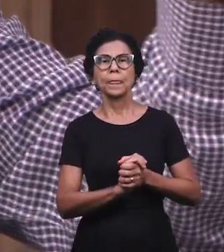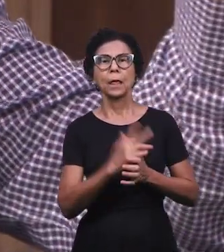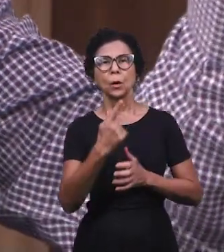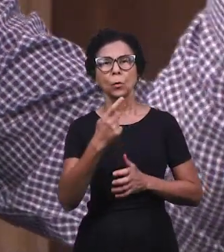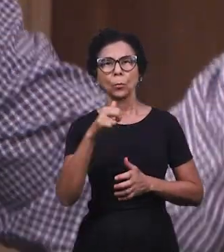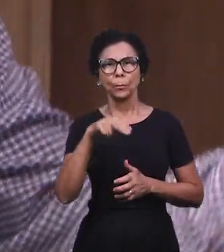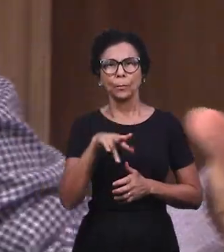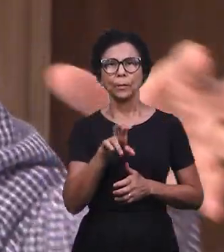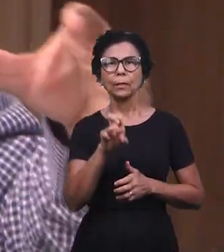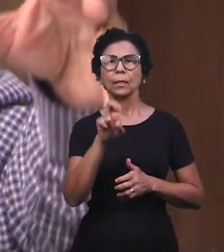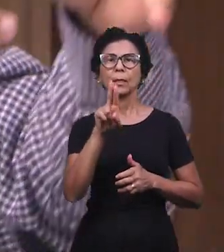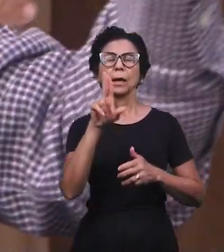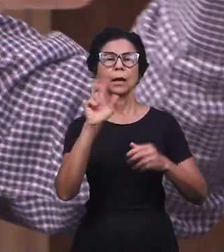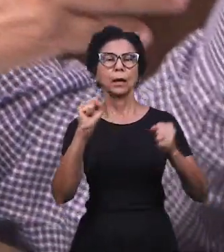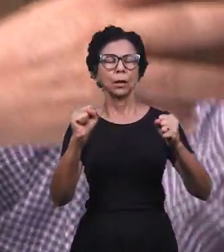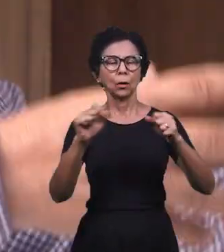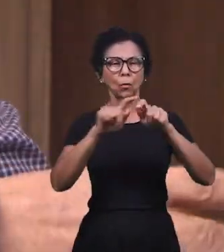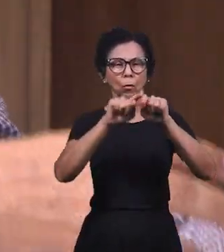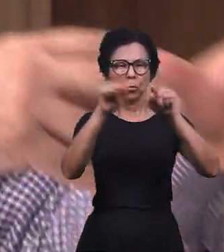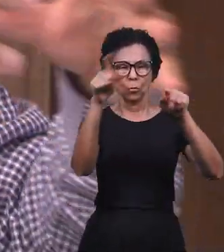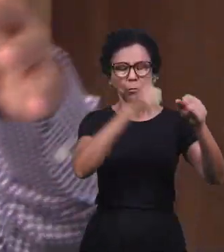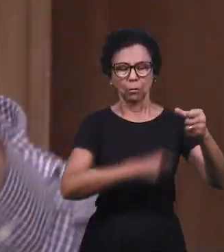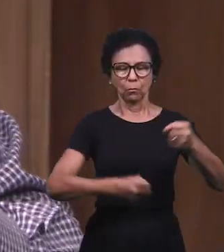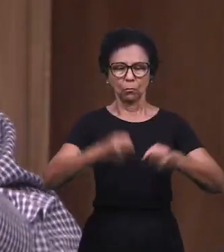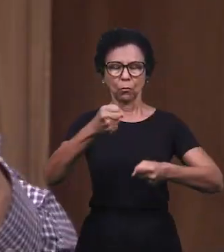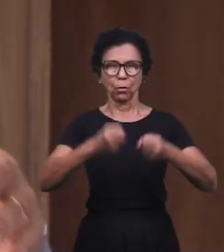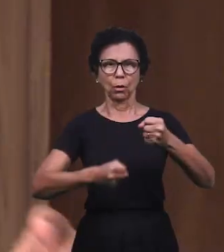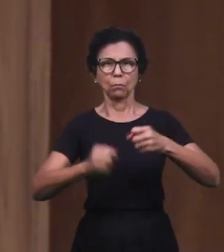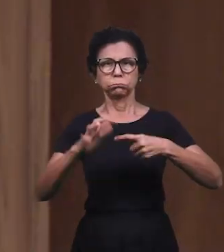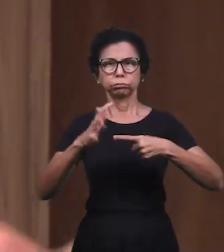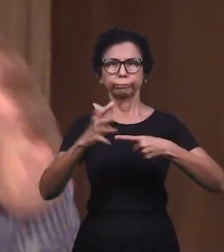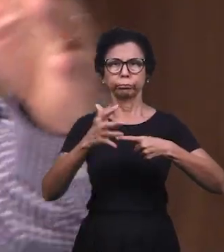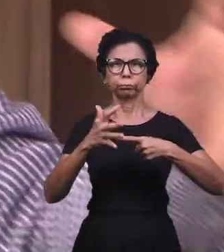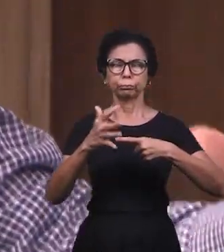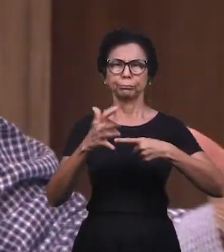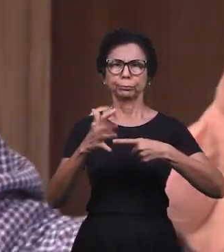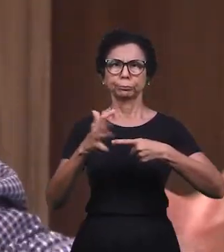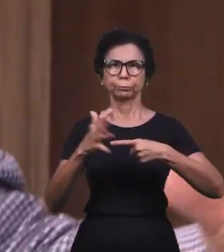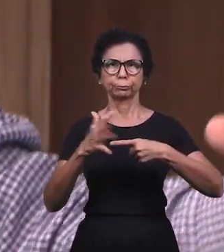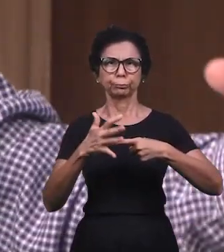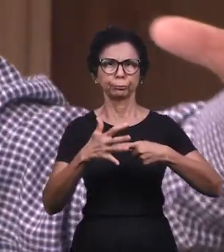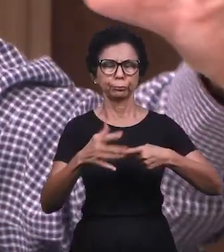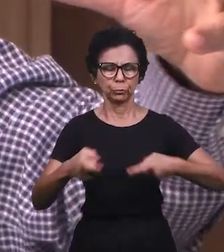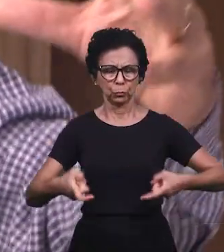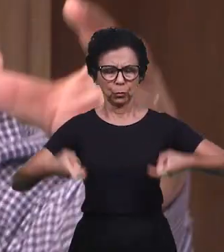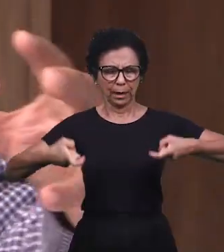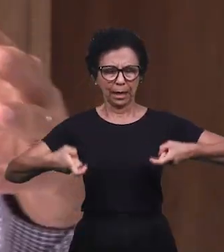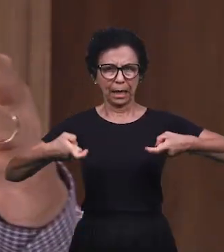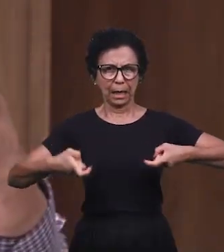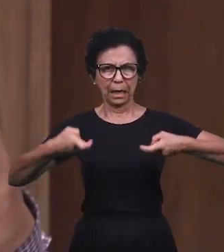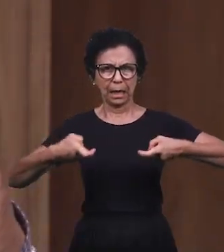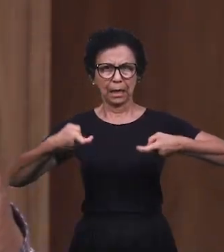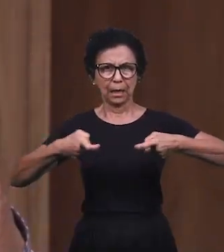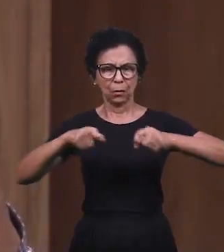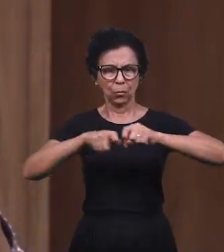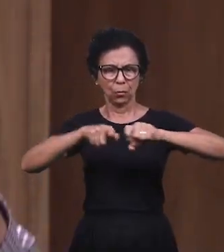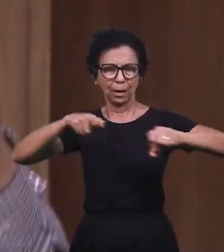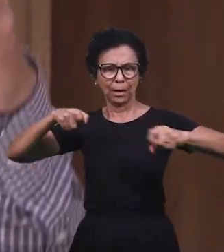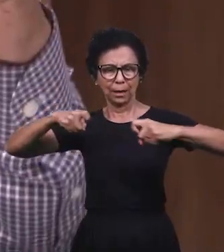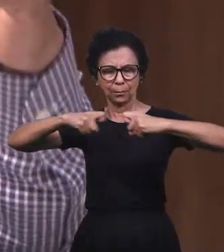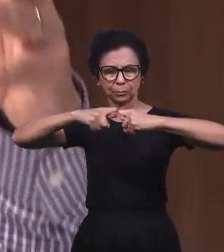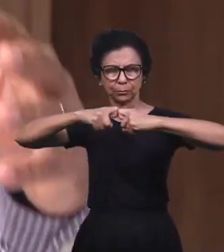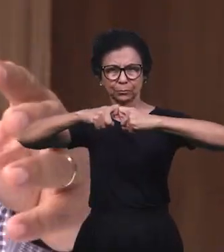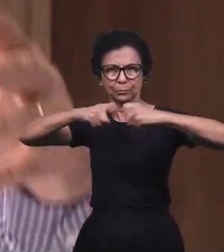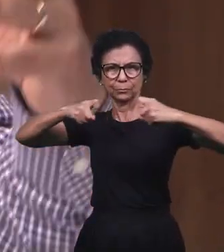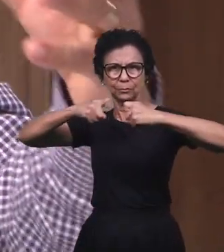onde o volante, onde o motor, os eixos, né, os cabos estão integrados a um sistema